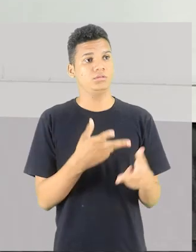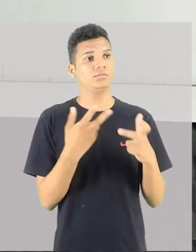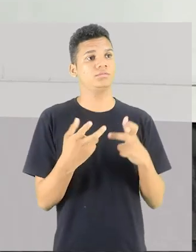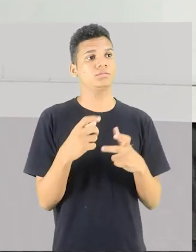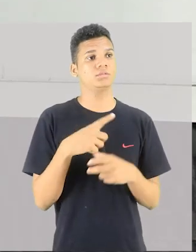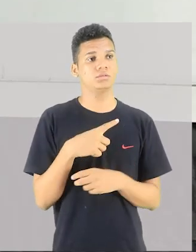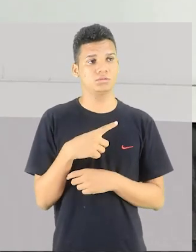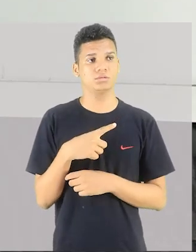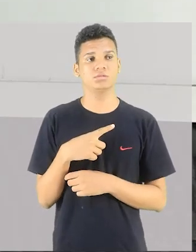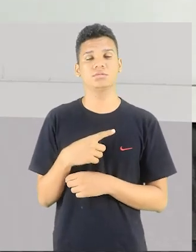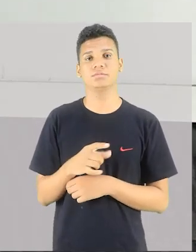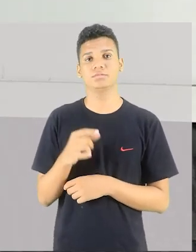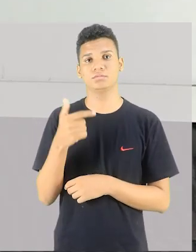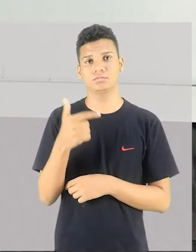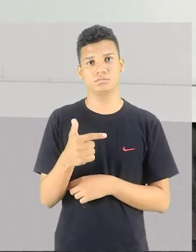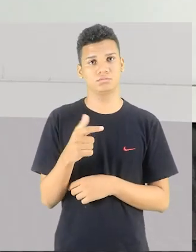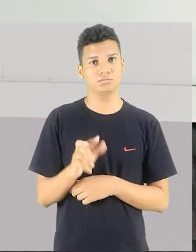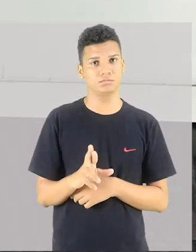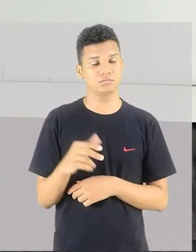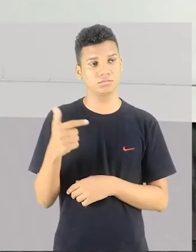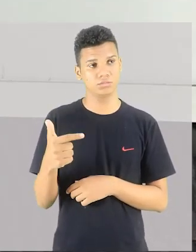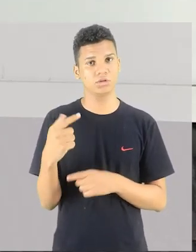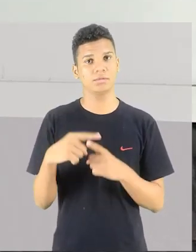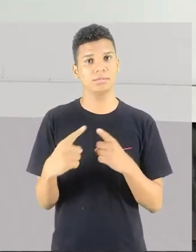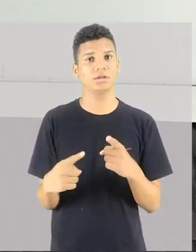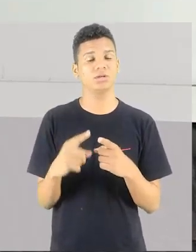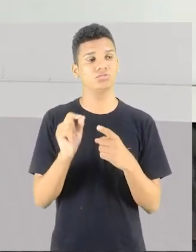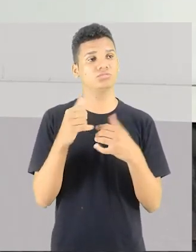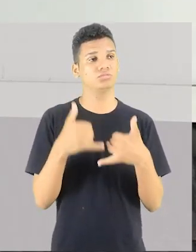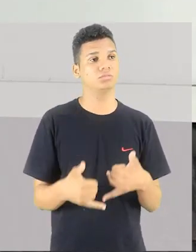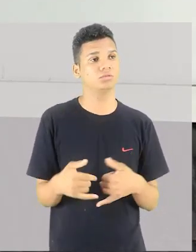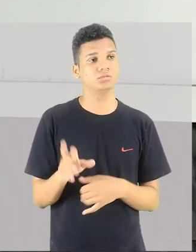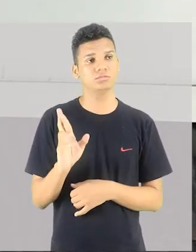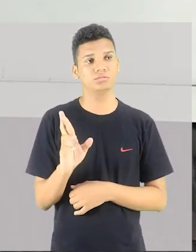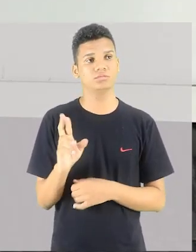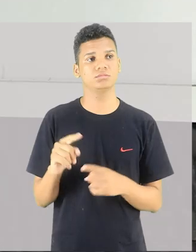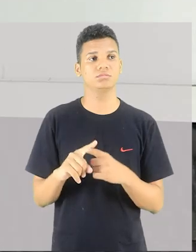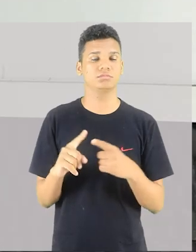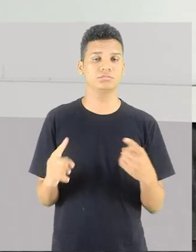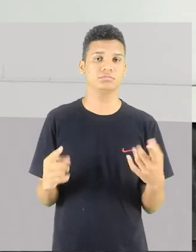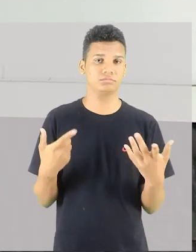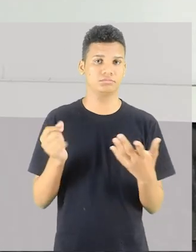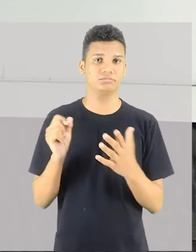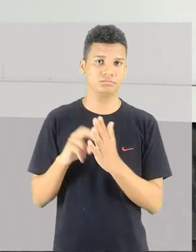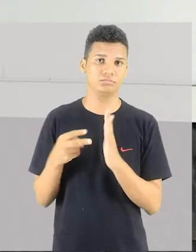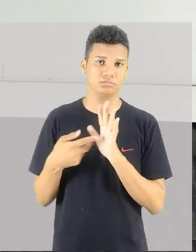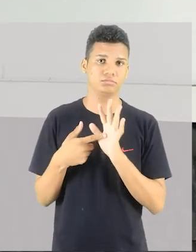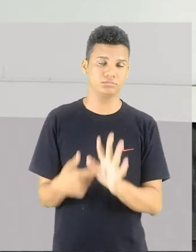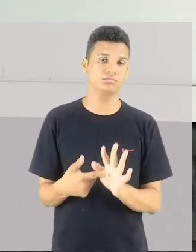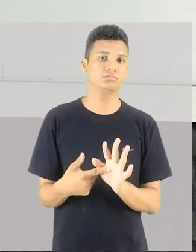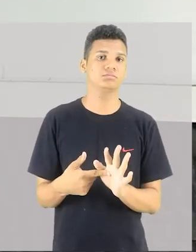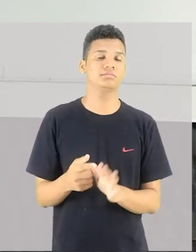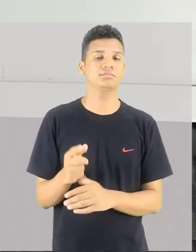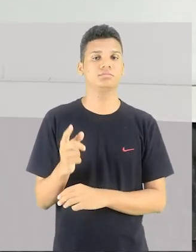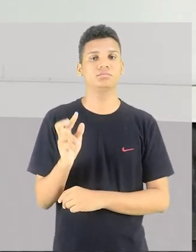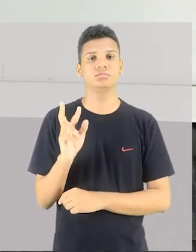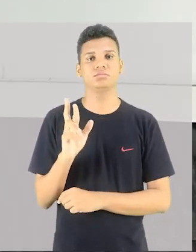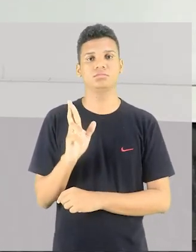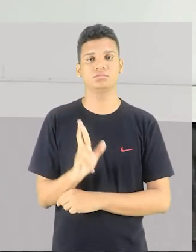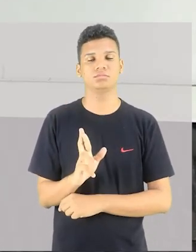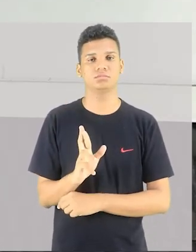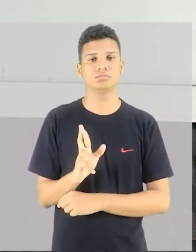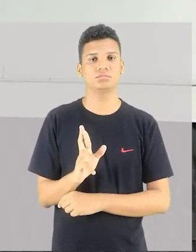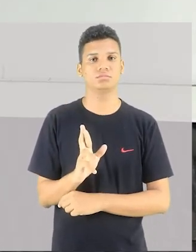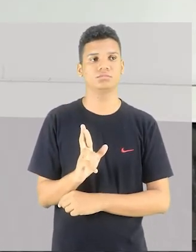esse R sai né e o do fica porque o r tá elevado ao quadrado Então você vai ter R2